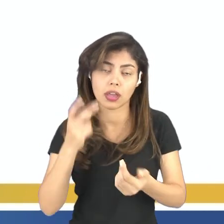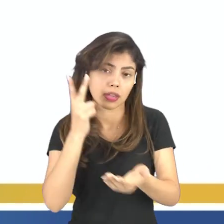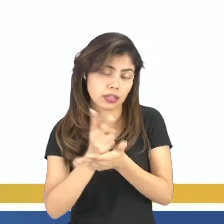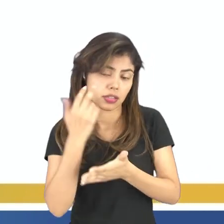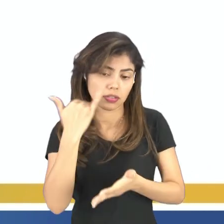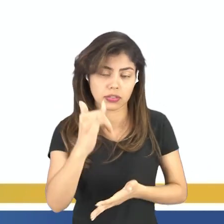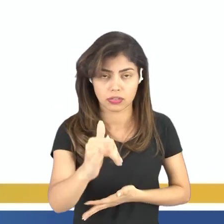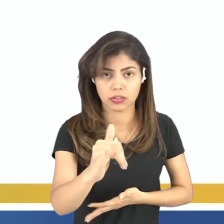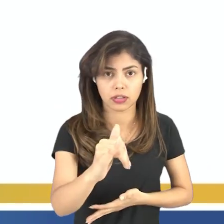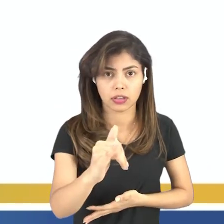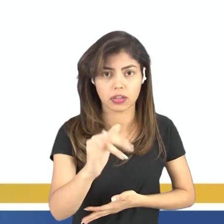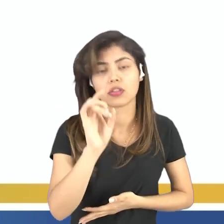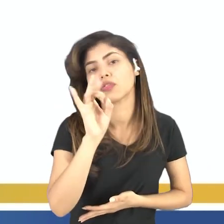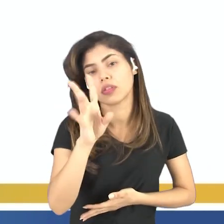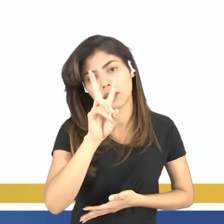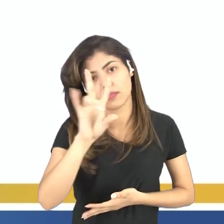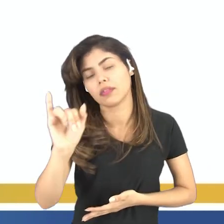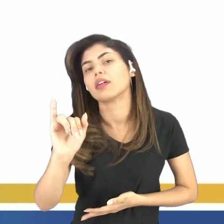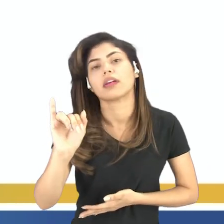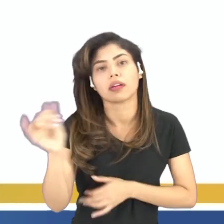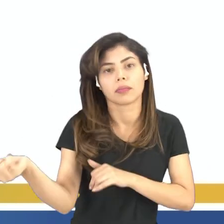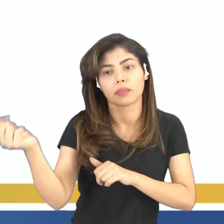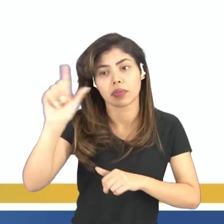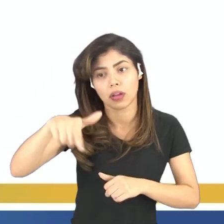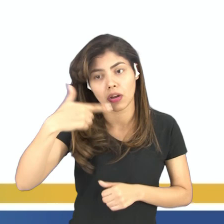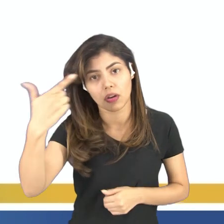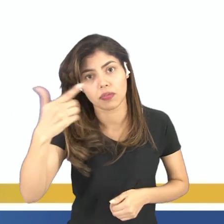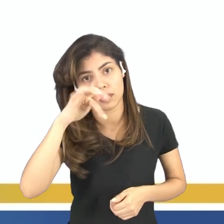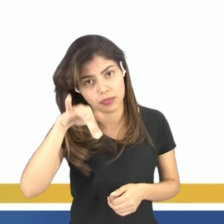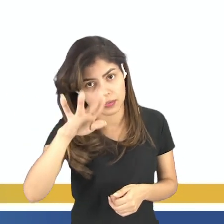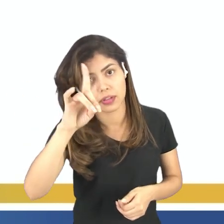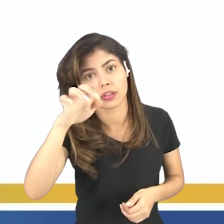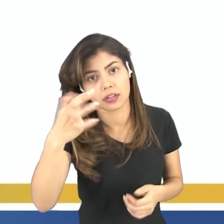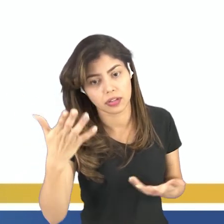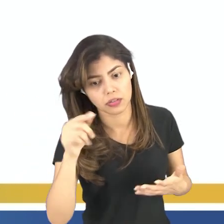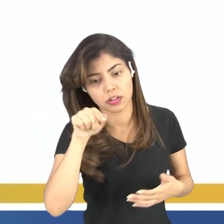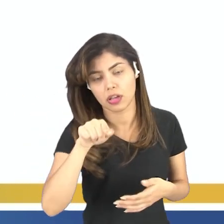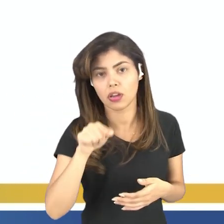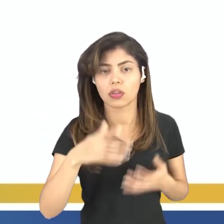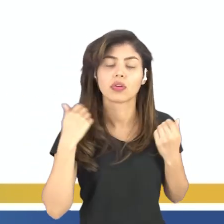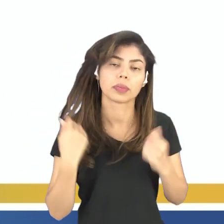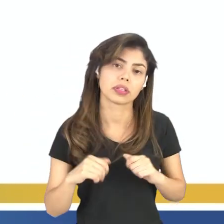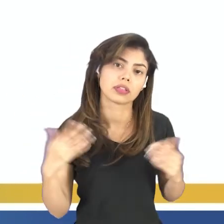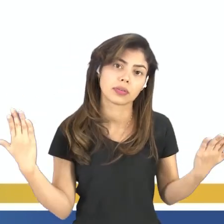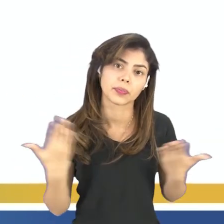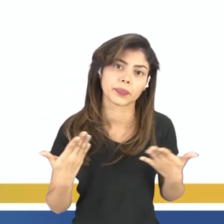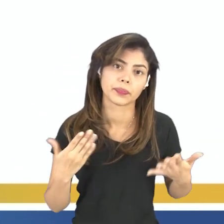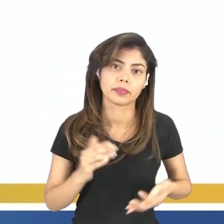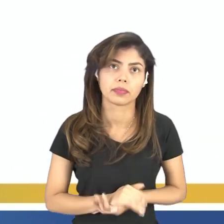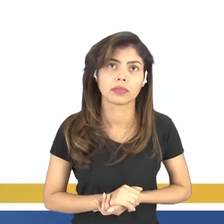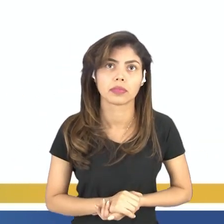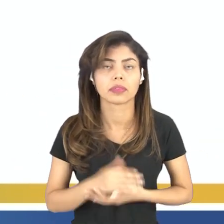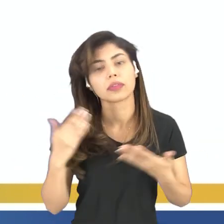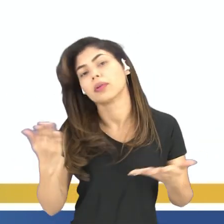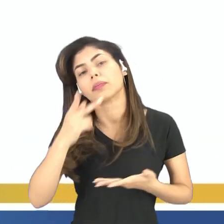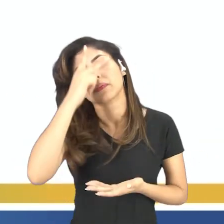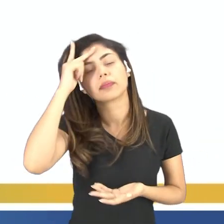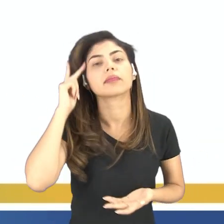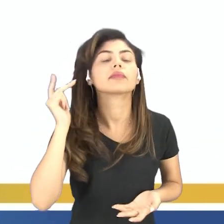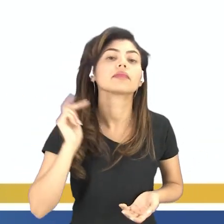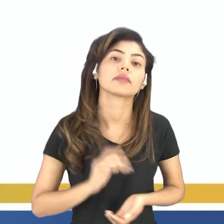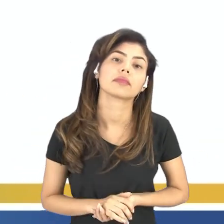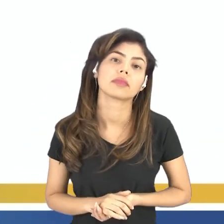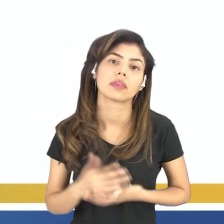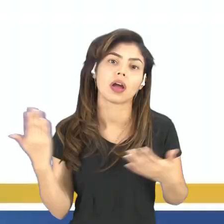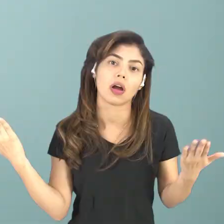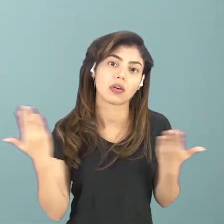não deixa, contudo, a ser de energia, só que ela vai para outra finalidade, que não é aquela que eu estou precisando